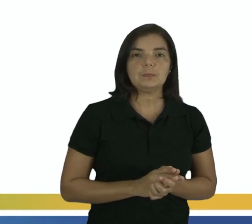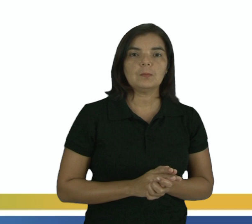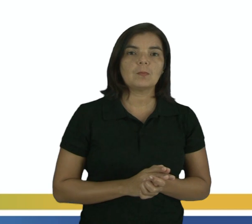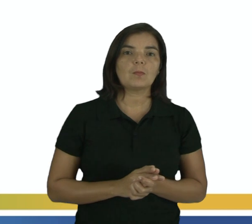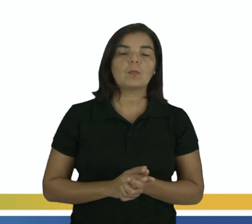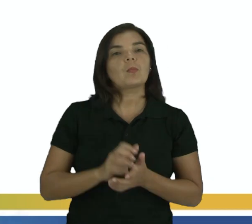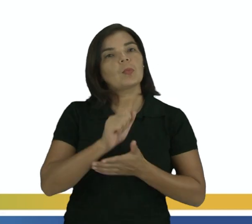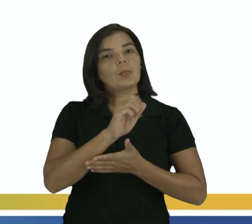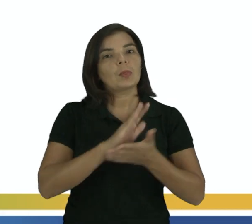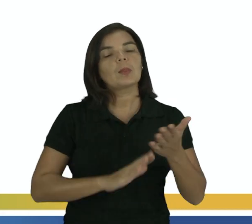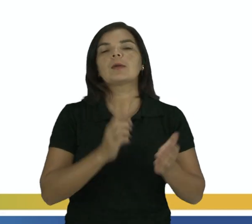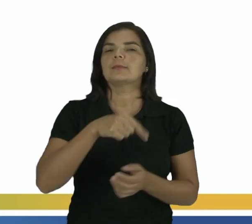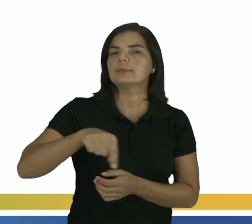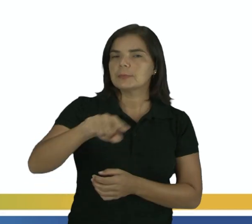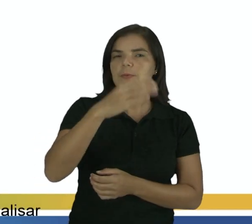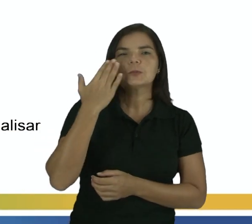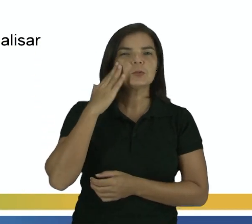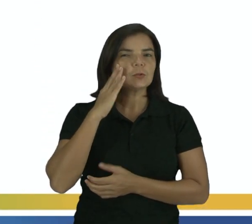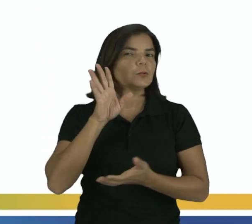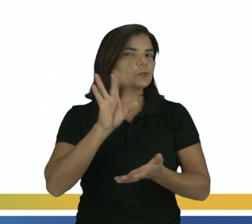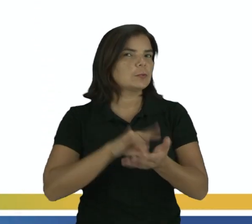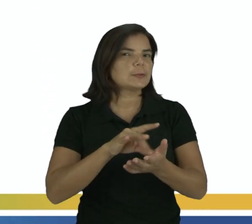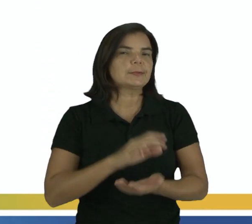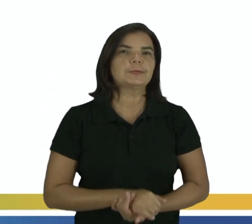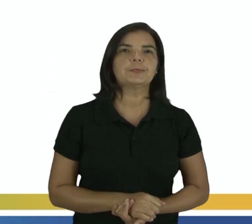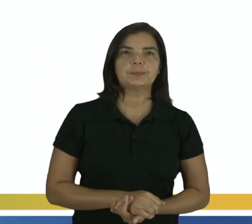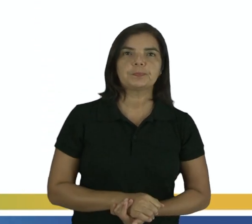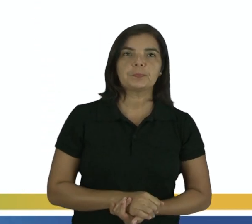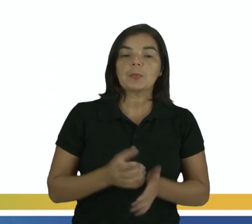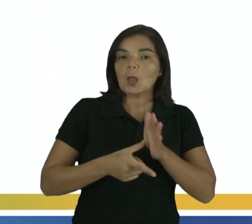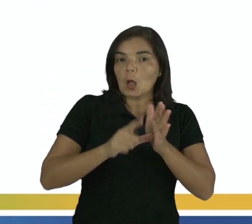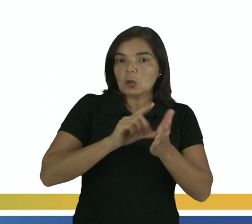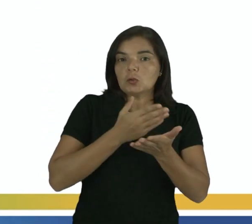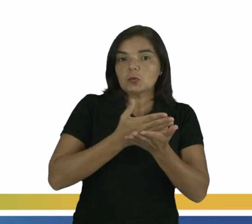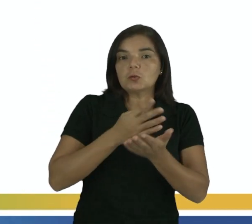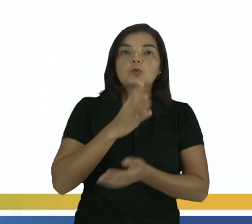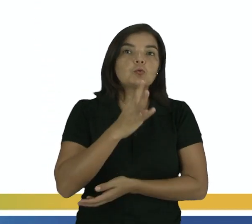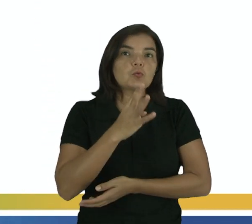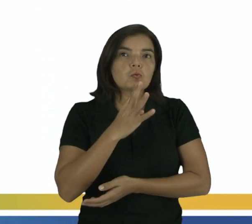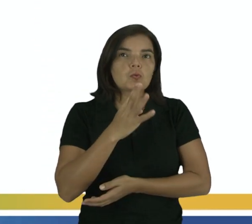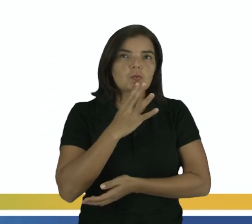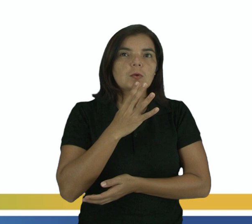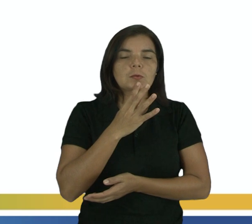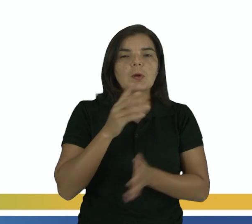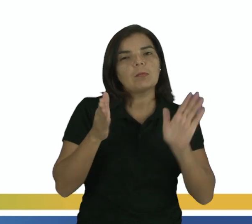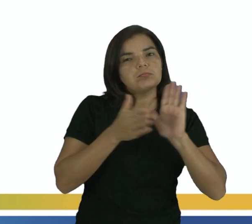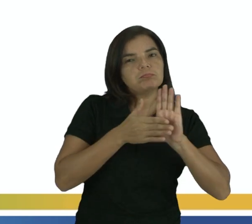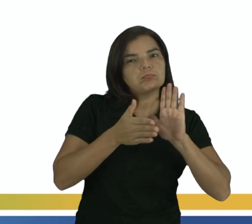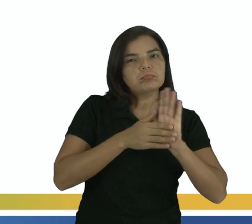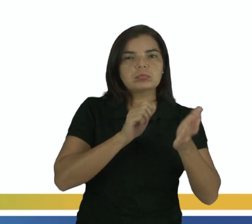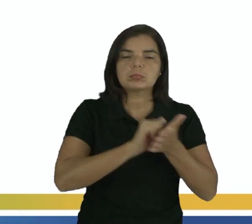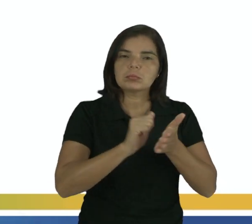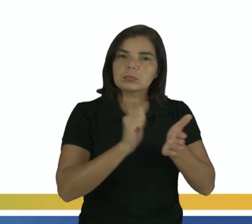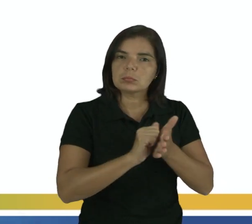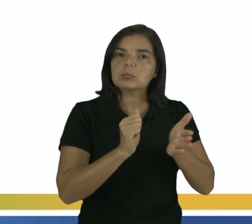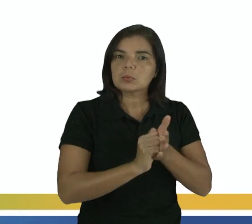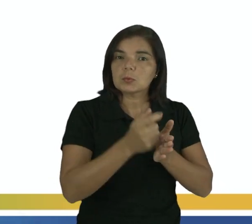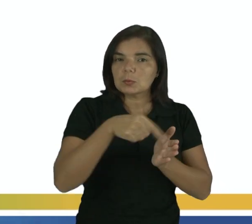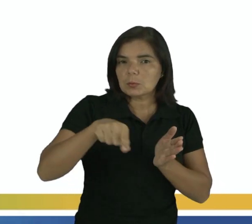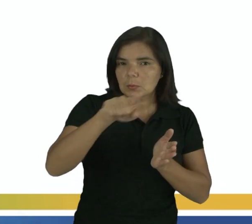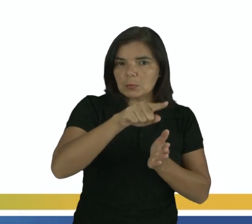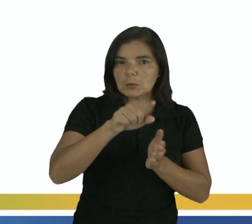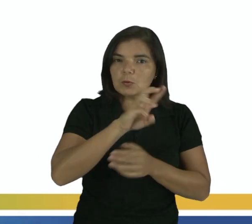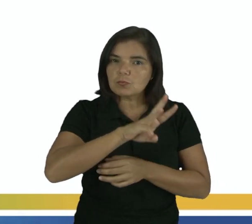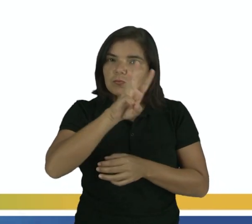Vamos para o exercitando, ver se vocês compreenderam de fato. Antes de nós conhecermos as propostas de produção que eu deixei lá para vocês